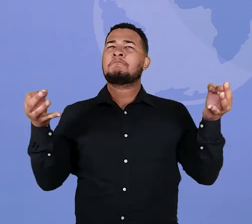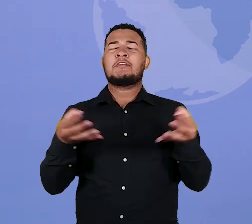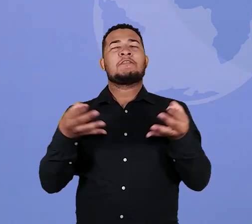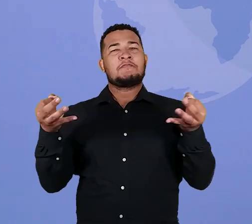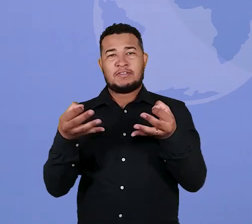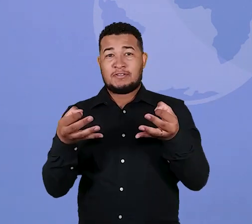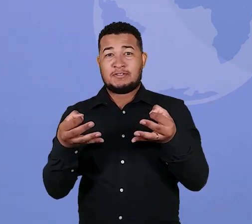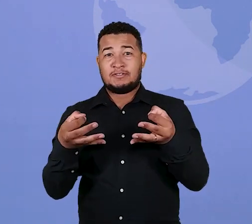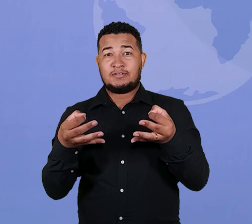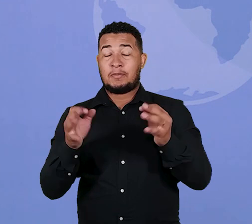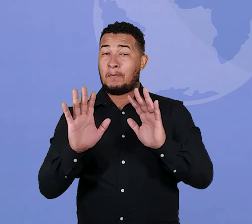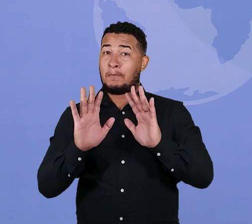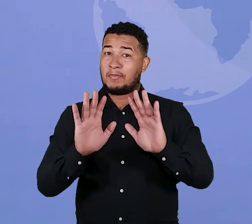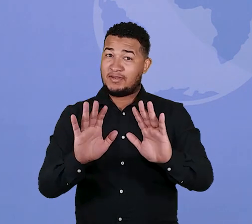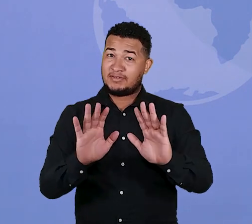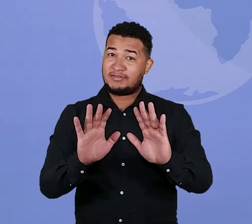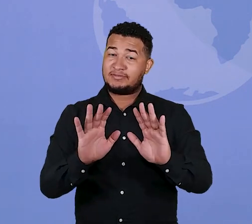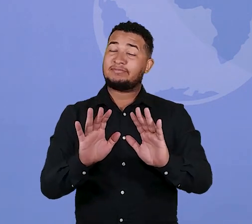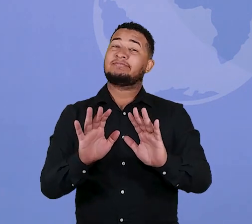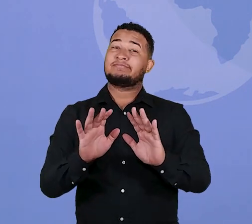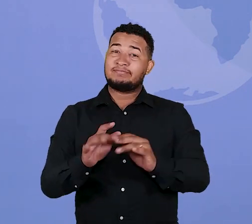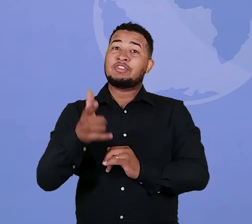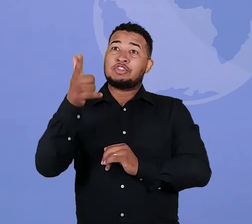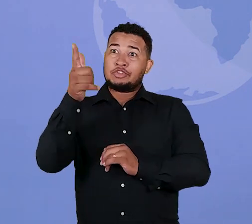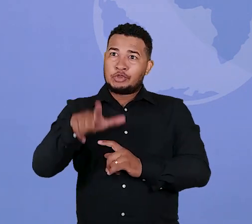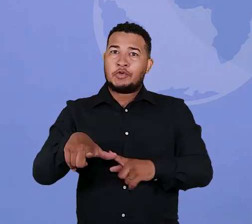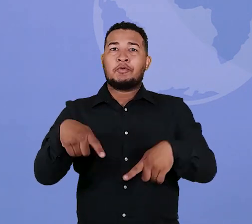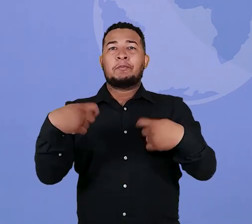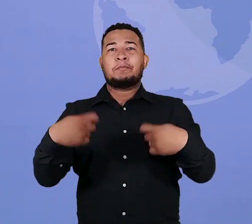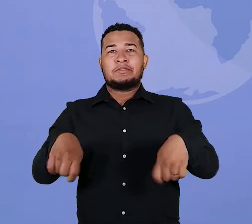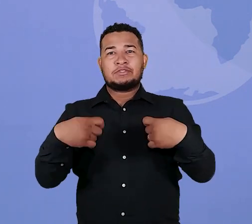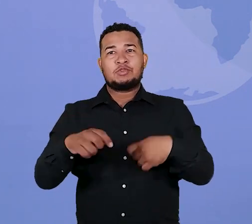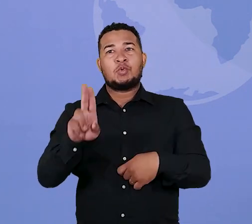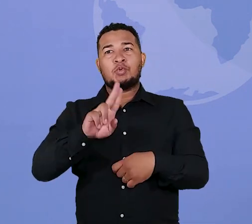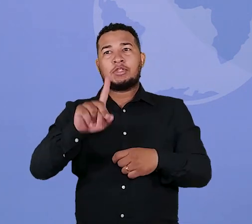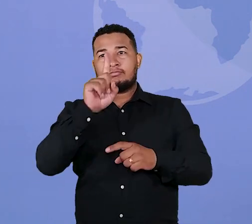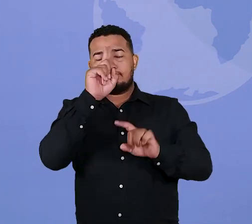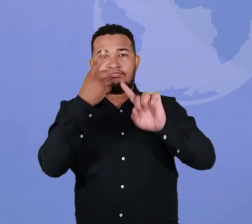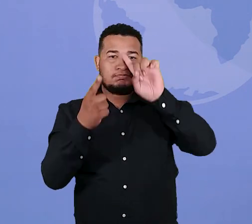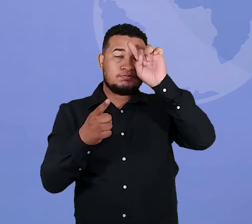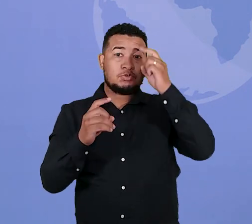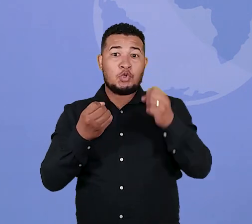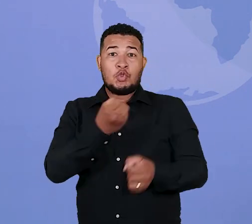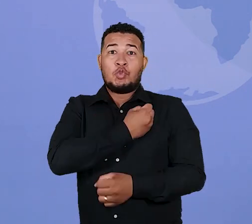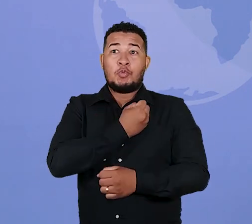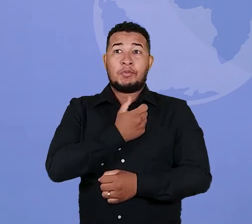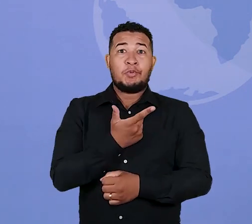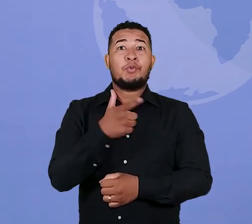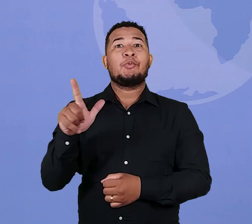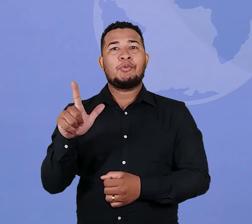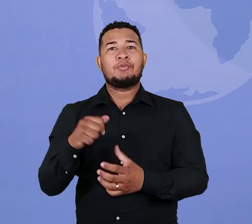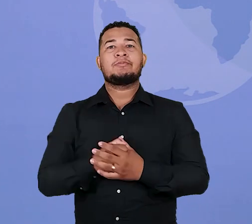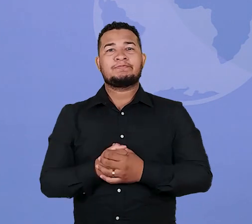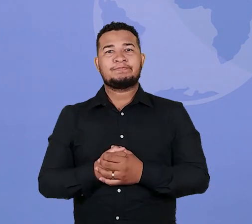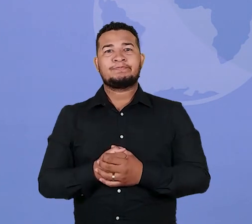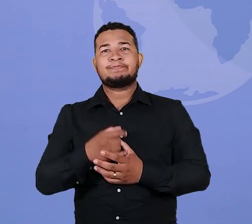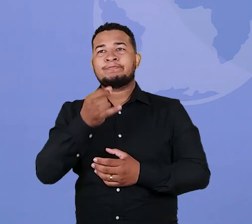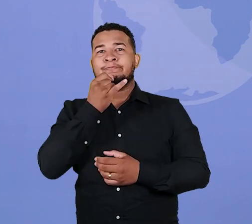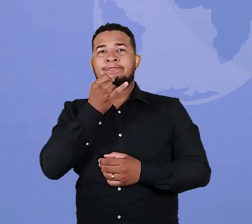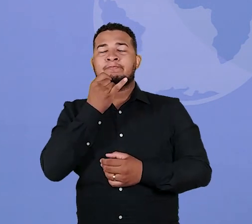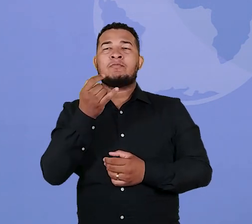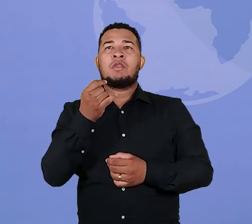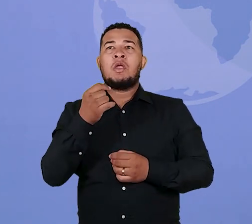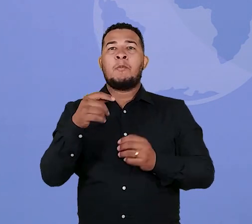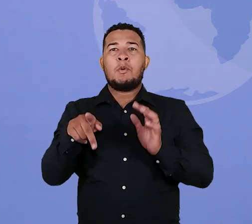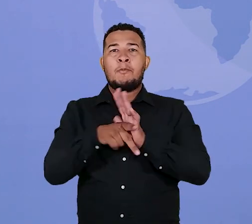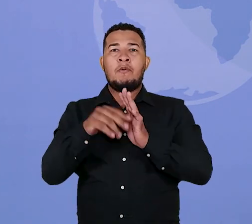perfeito. Mas, de novo, houve a necessidade de criação de outros números, como, por exemplo,